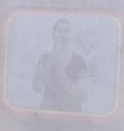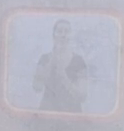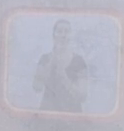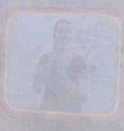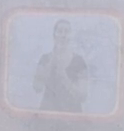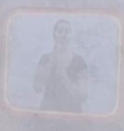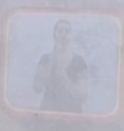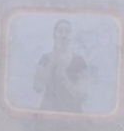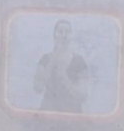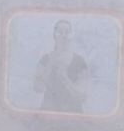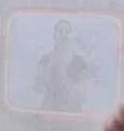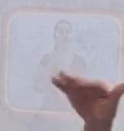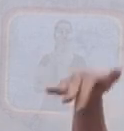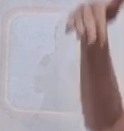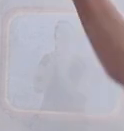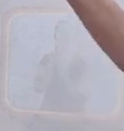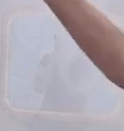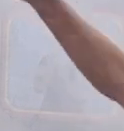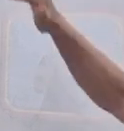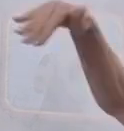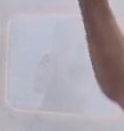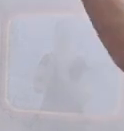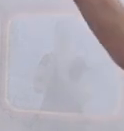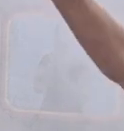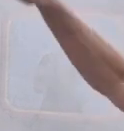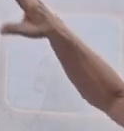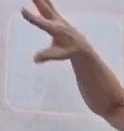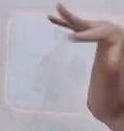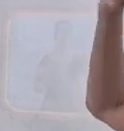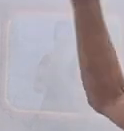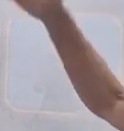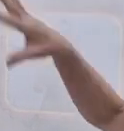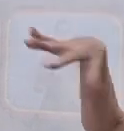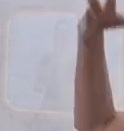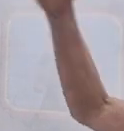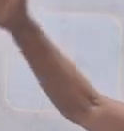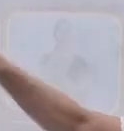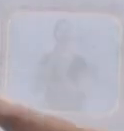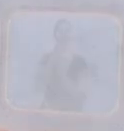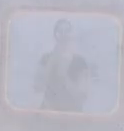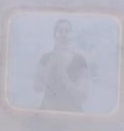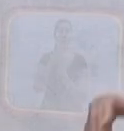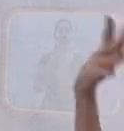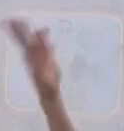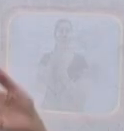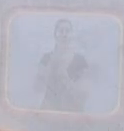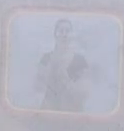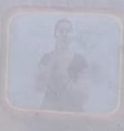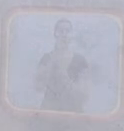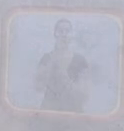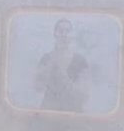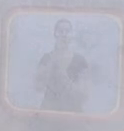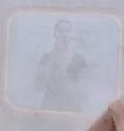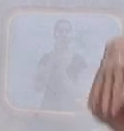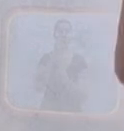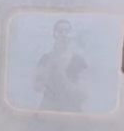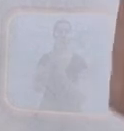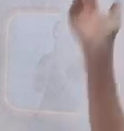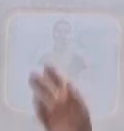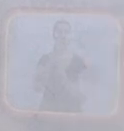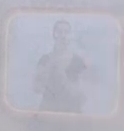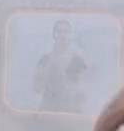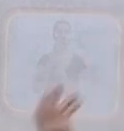minhas possibilidades. Não com a possibilidade de uma bailarina que a gente vê e acha que tem que ser igual fisicamente, ou